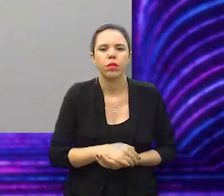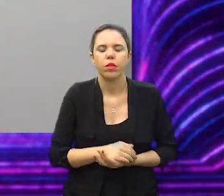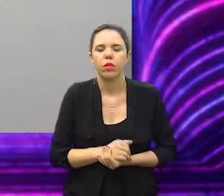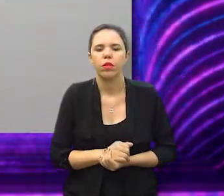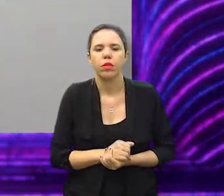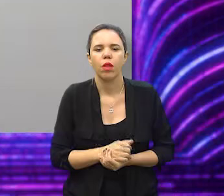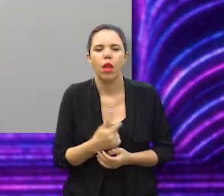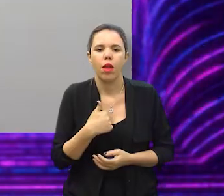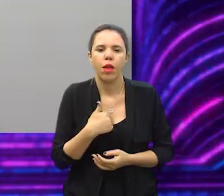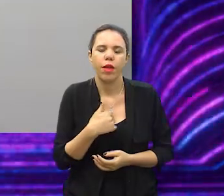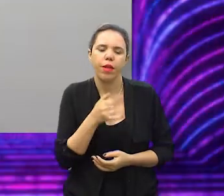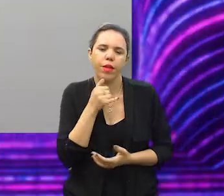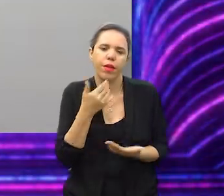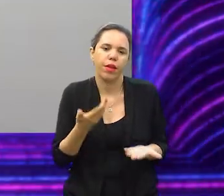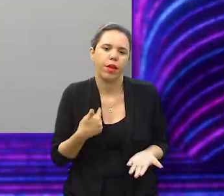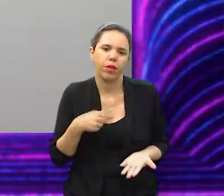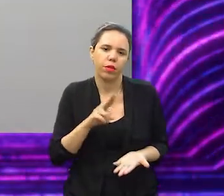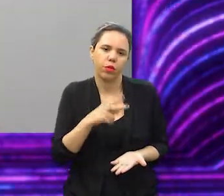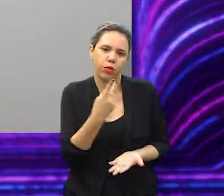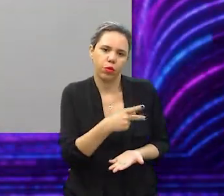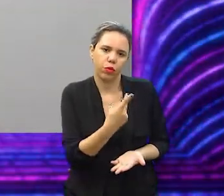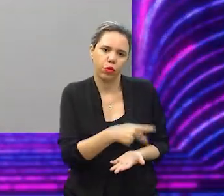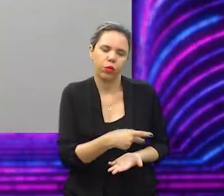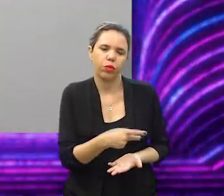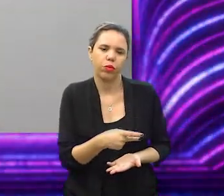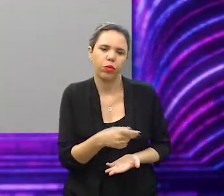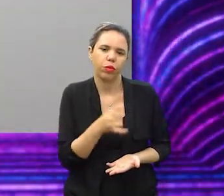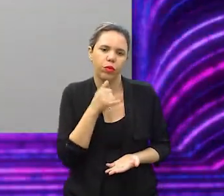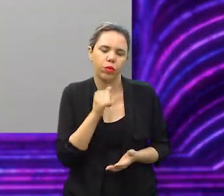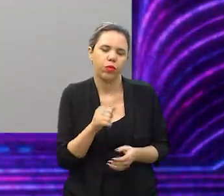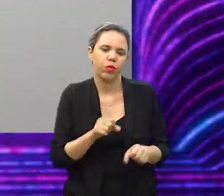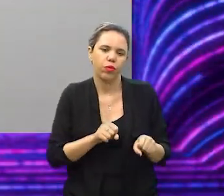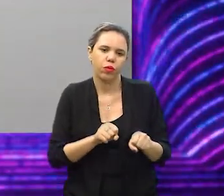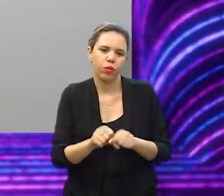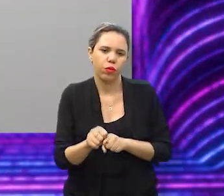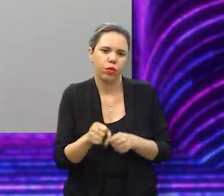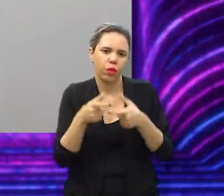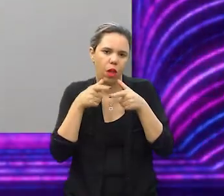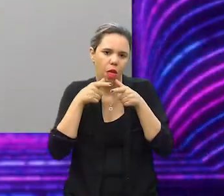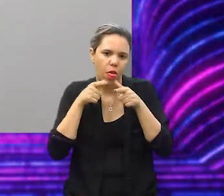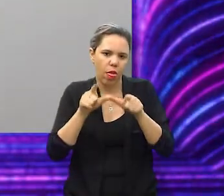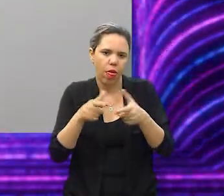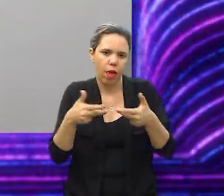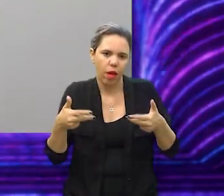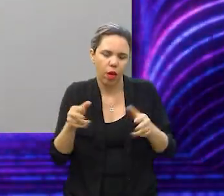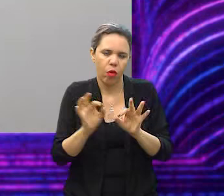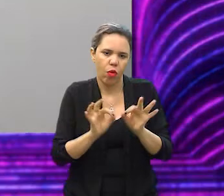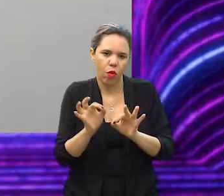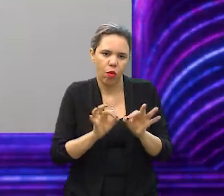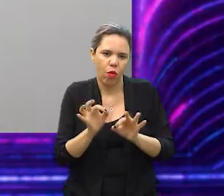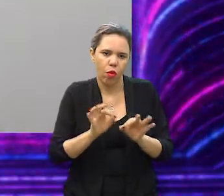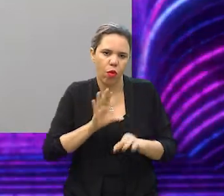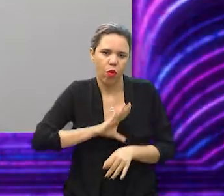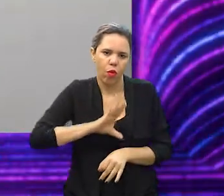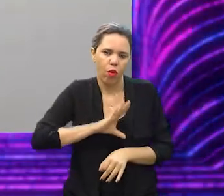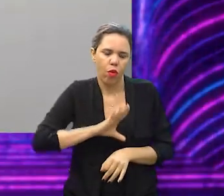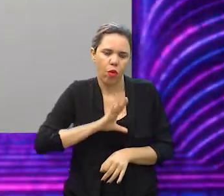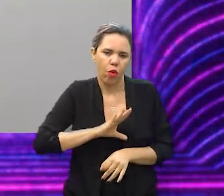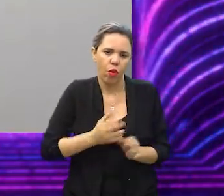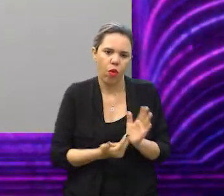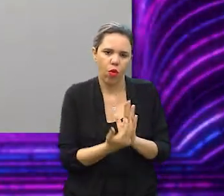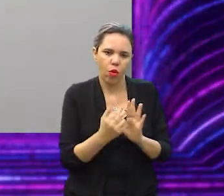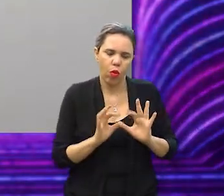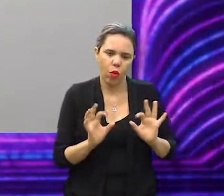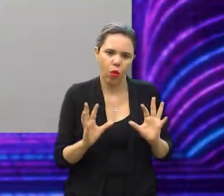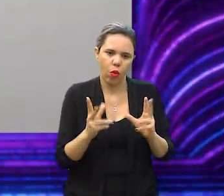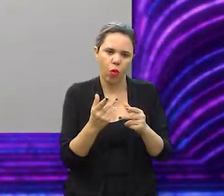eu acabei usando ele, como ele é formado em línguas, para fazer a correção ortográfica. Então o quadrinho